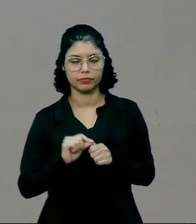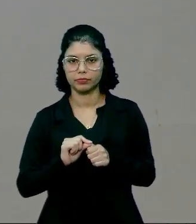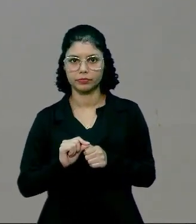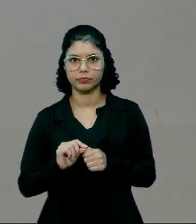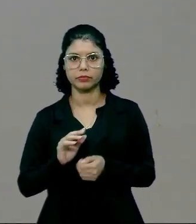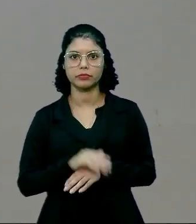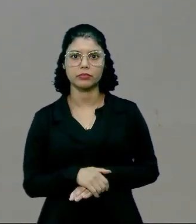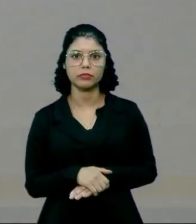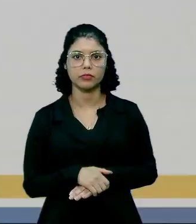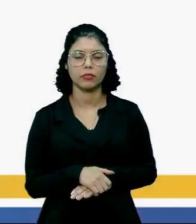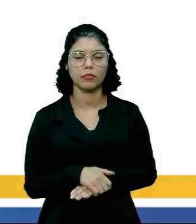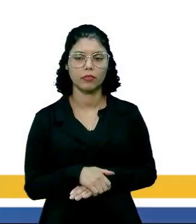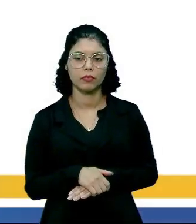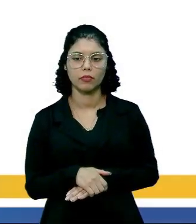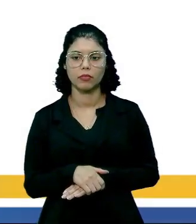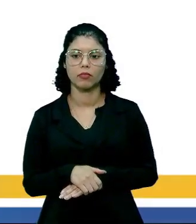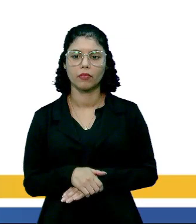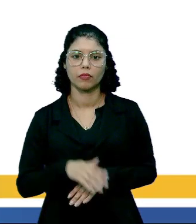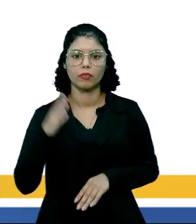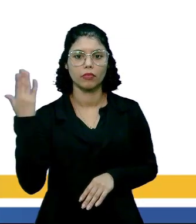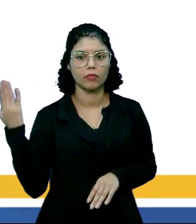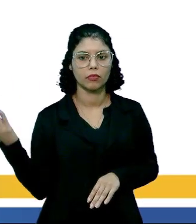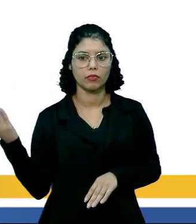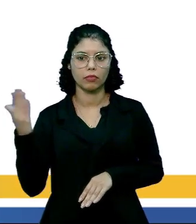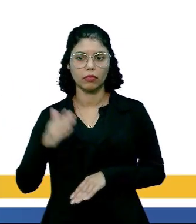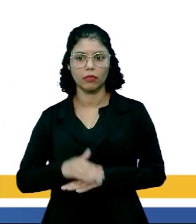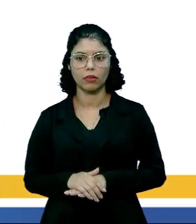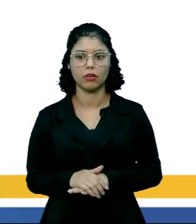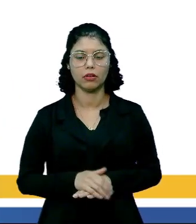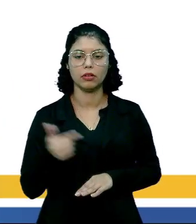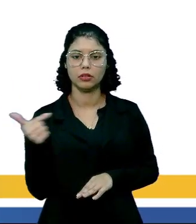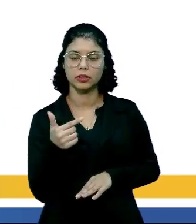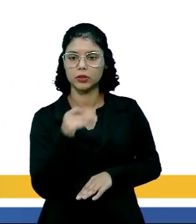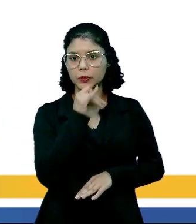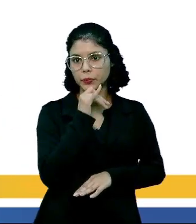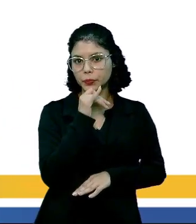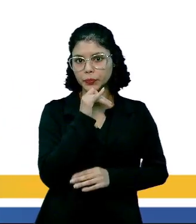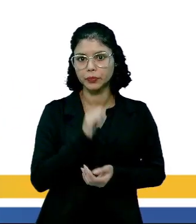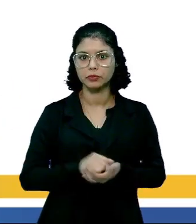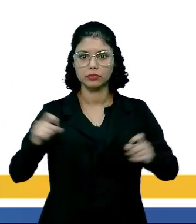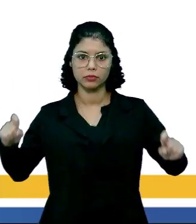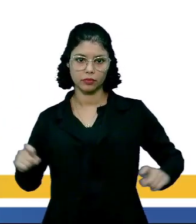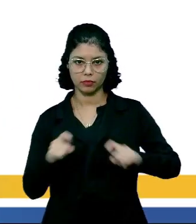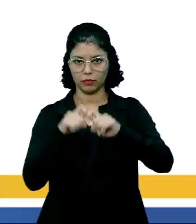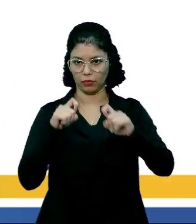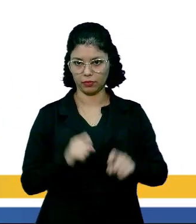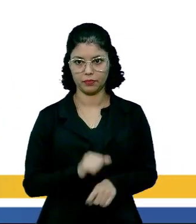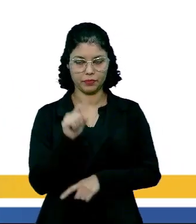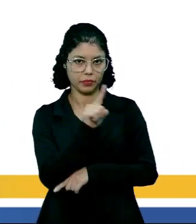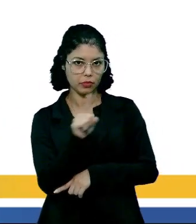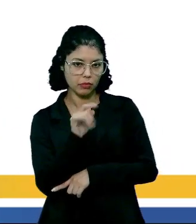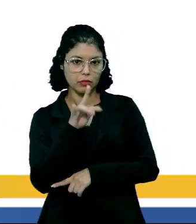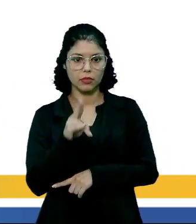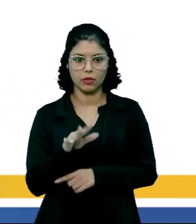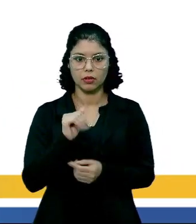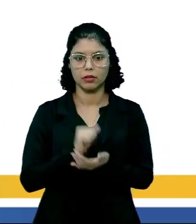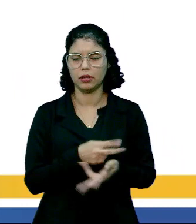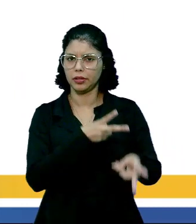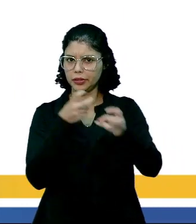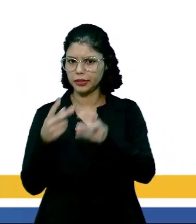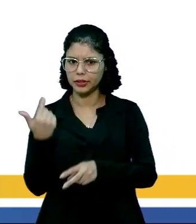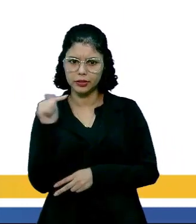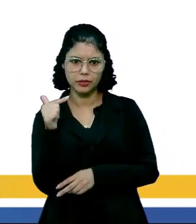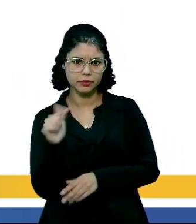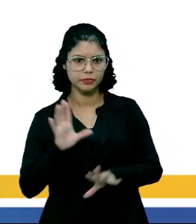perfeito vamos seguir olha só no segundo exemplo nós temos uma colisão não efetiva perceba que não teve